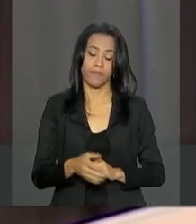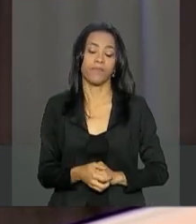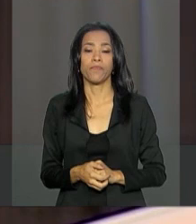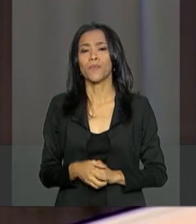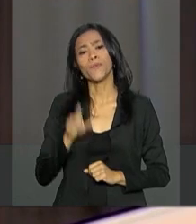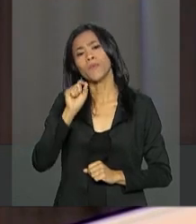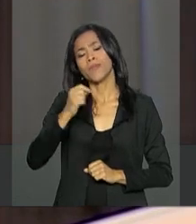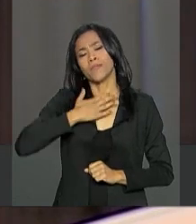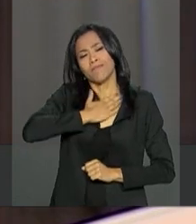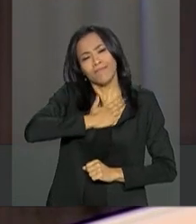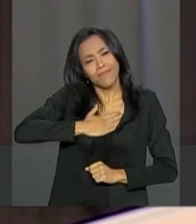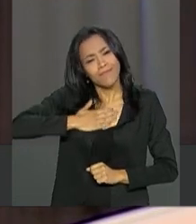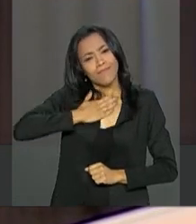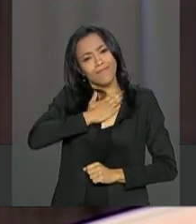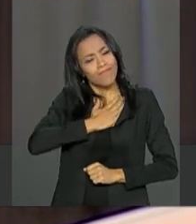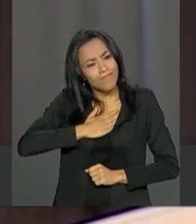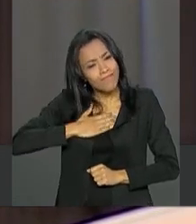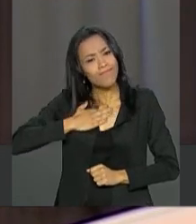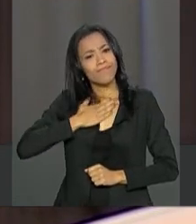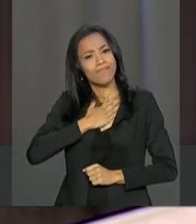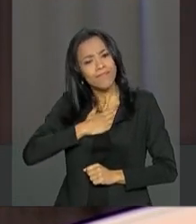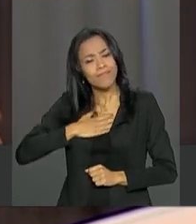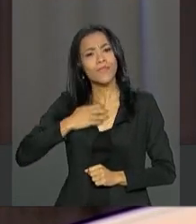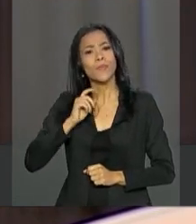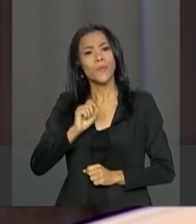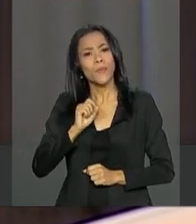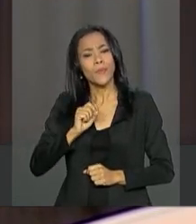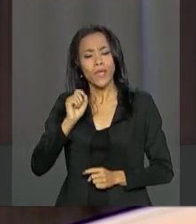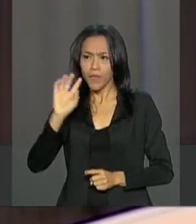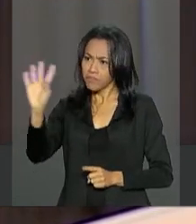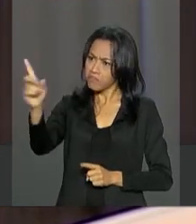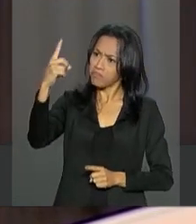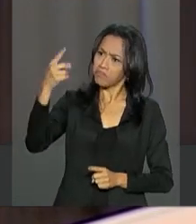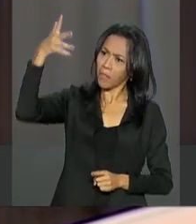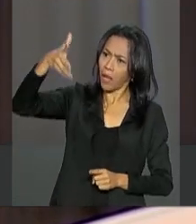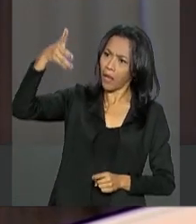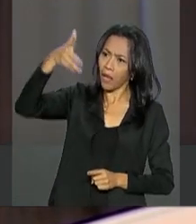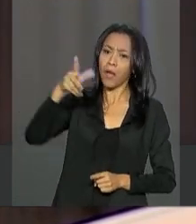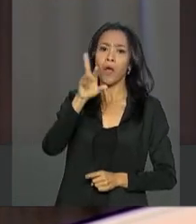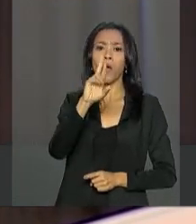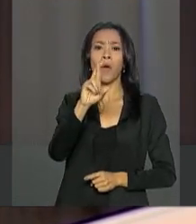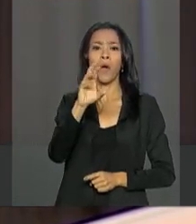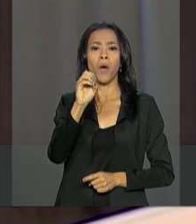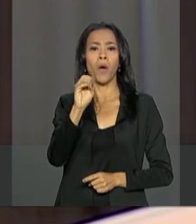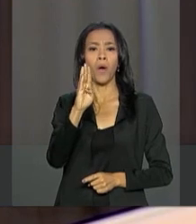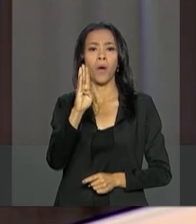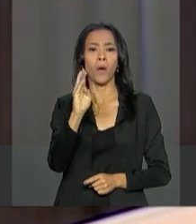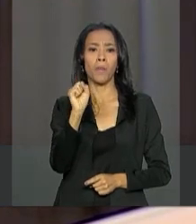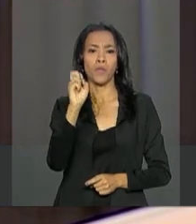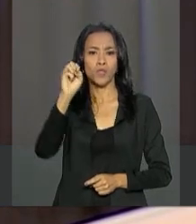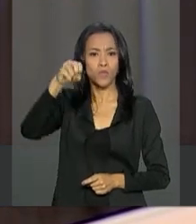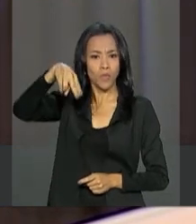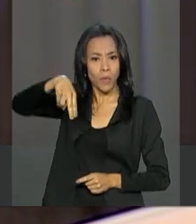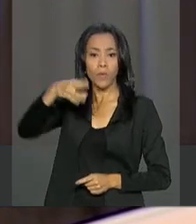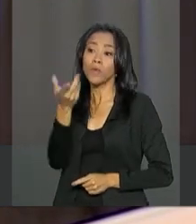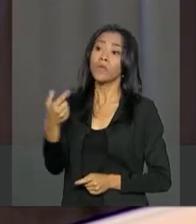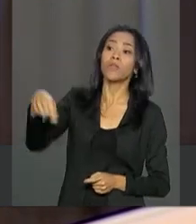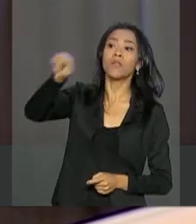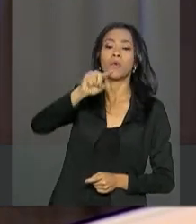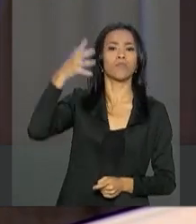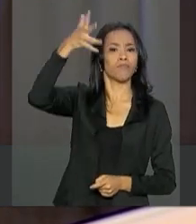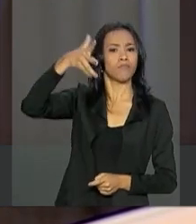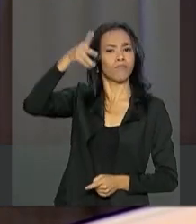minha satisfação de ouvir, de um lado, o Robson Andrade e, de outro lado, o Marcos Jorge.